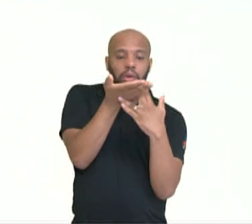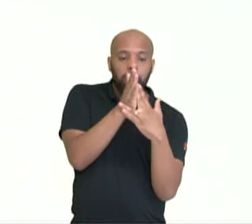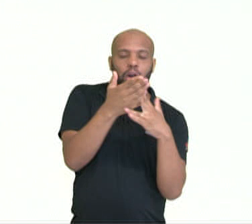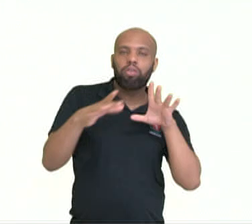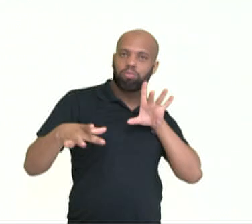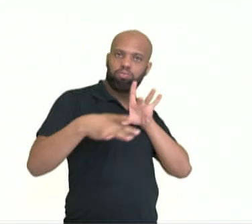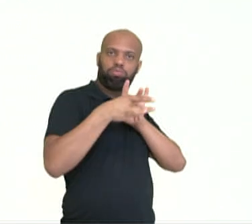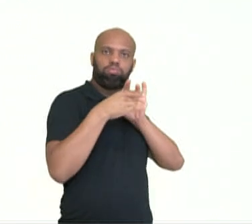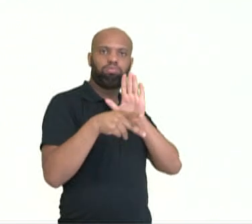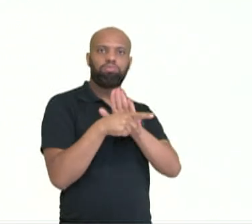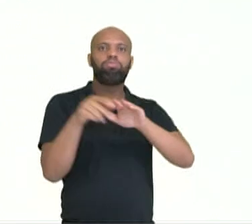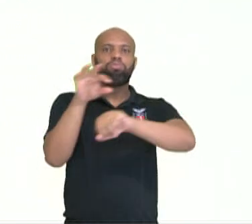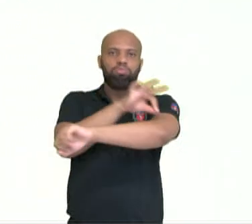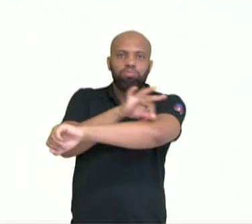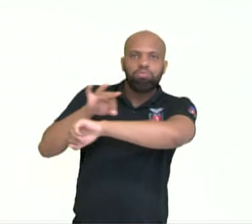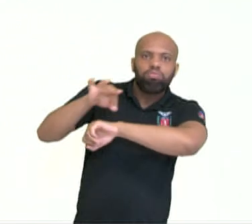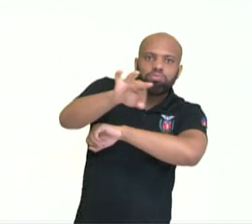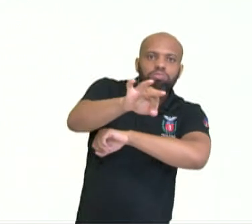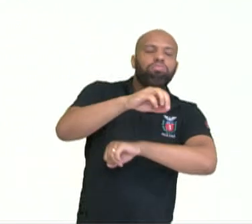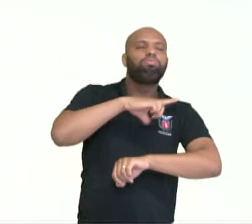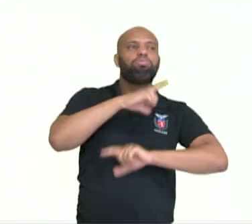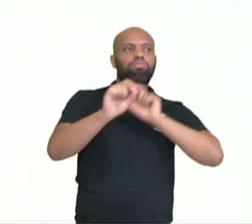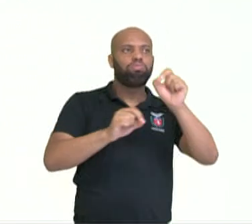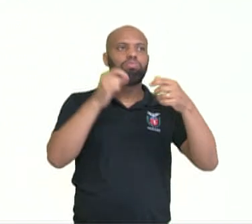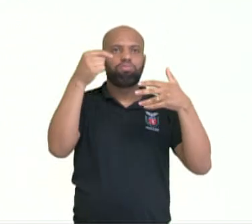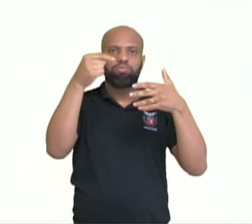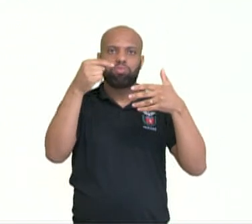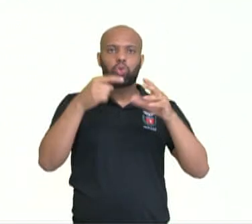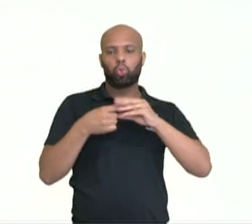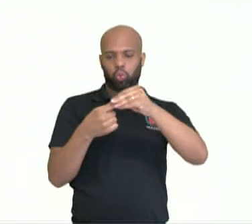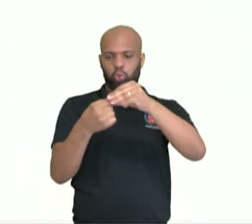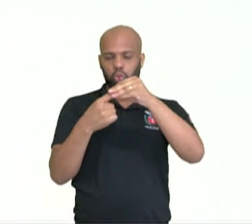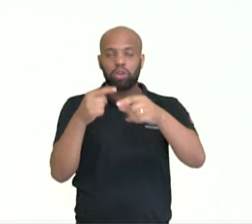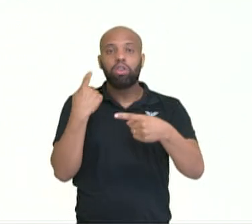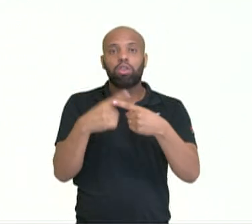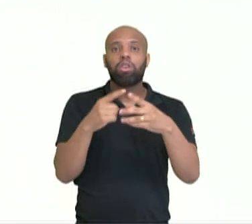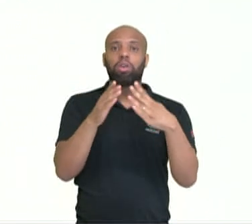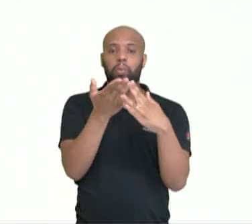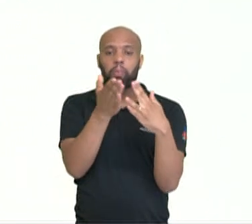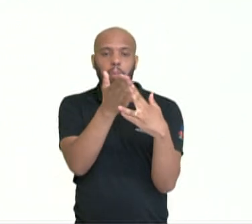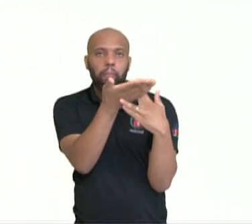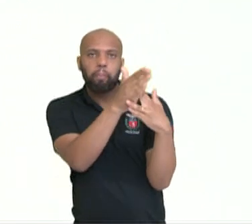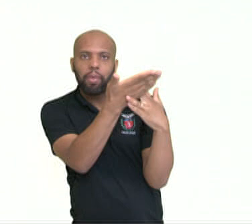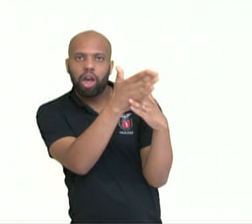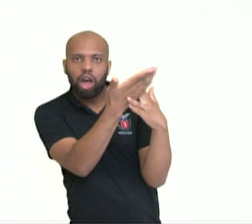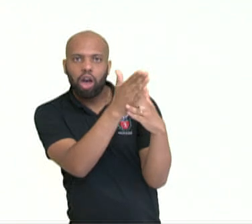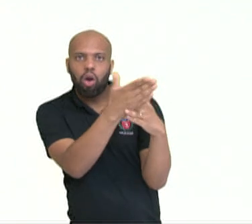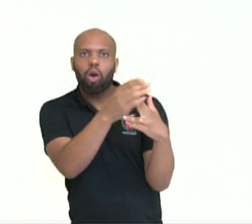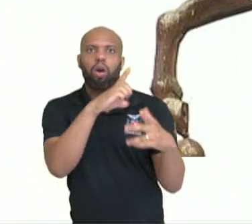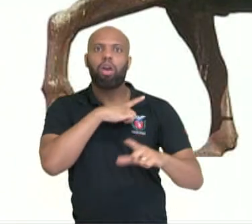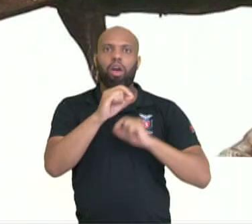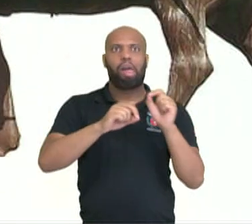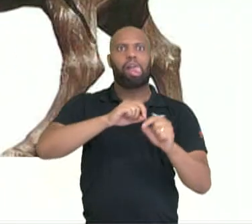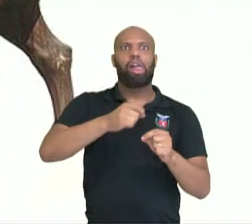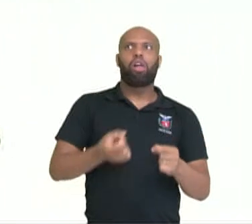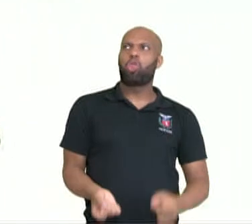novo ao elemento arquitetônico, aí fica sendo um elemento só, né? Porque o Barroco era a arte do exagero, do incremento,